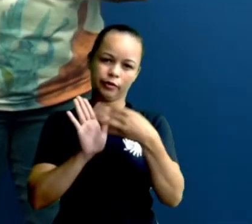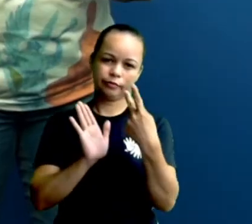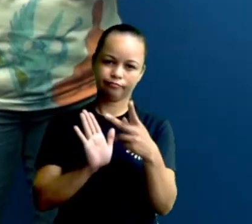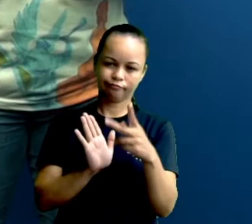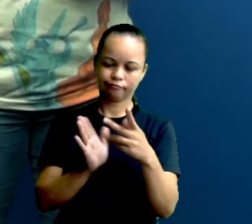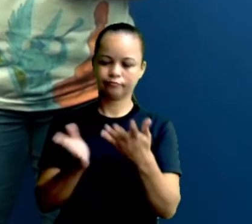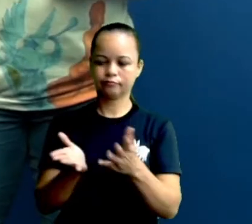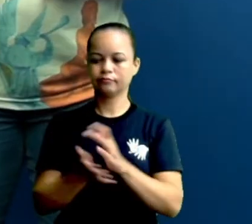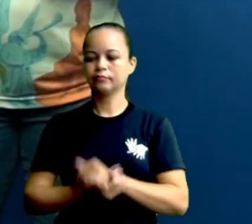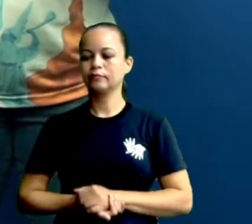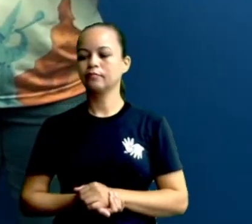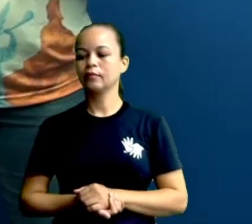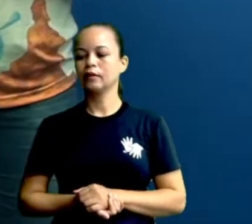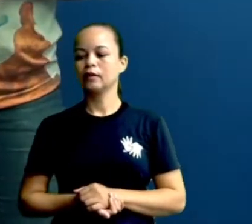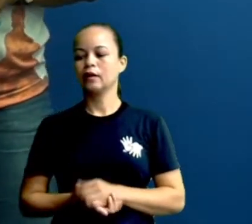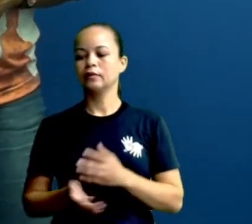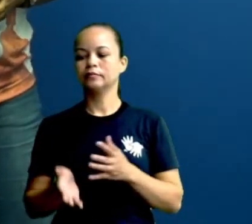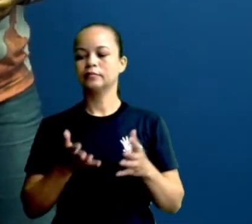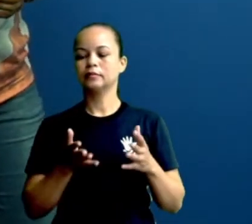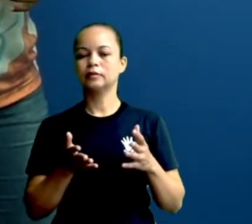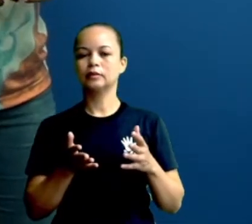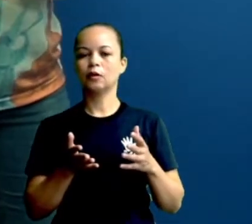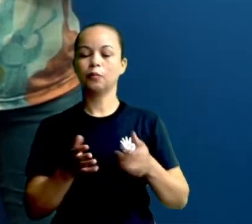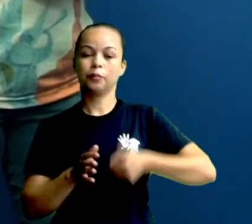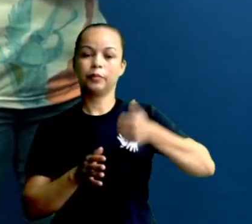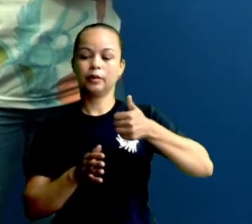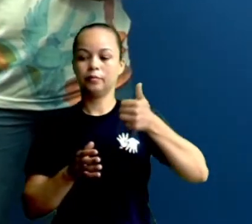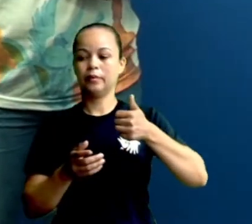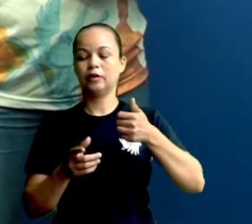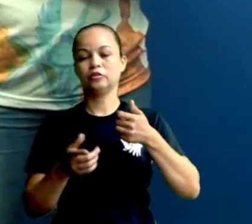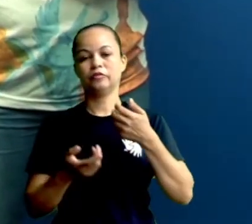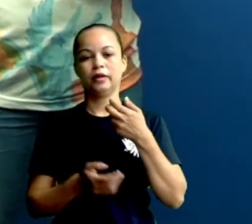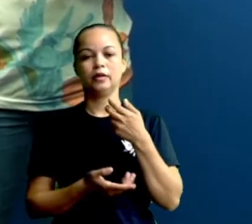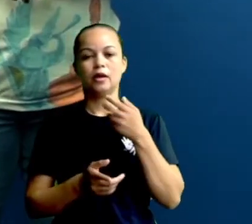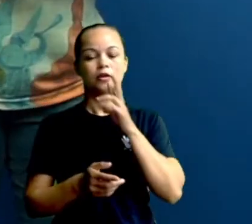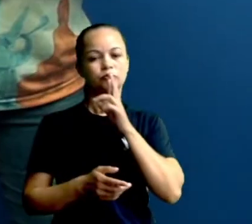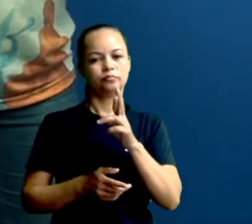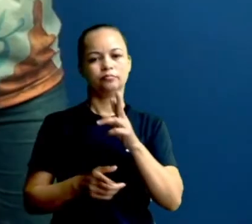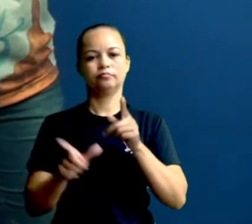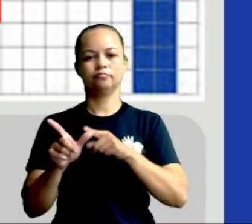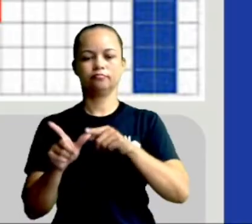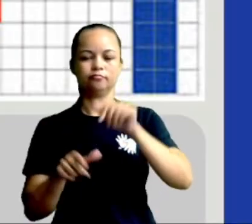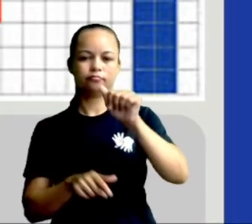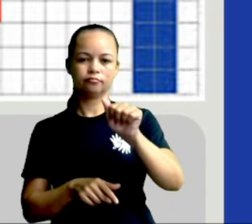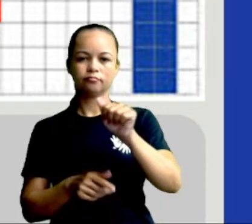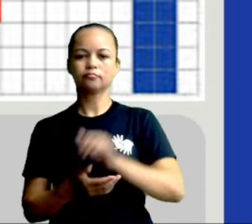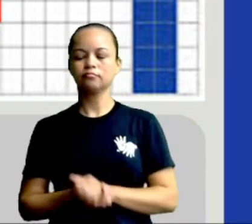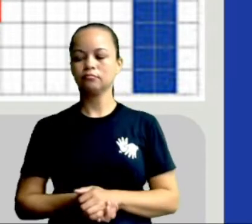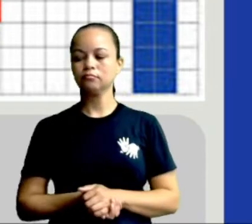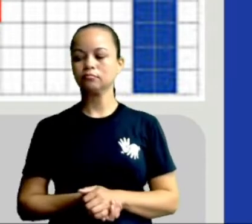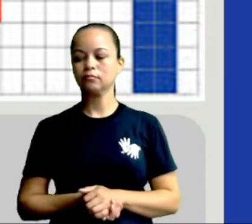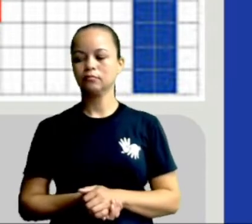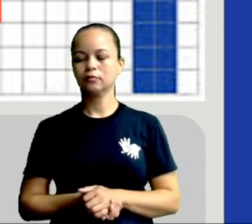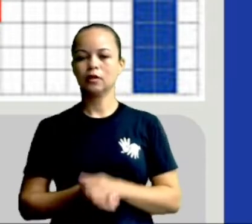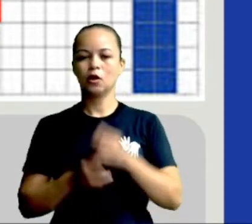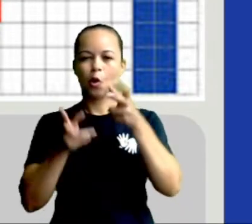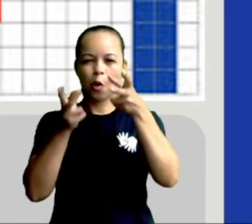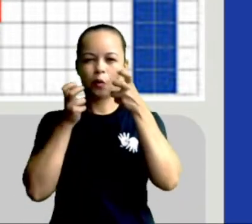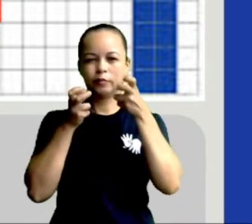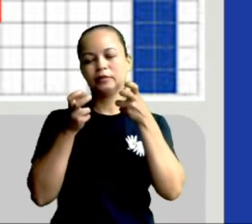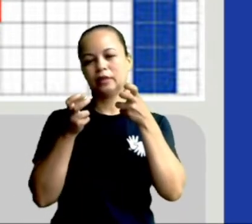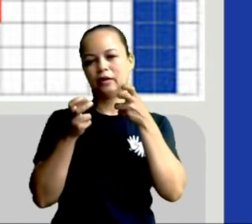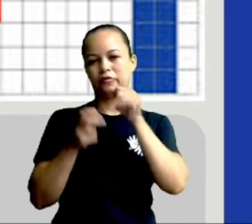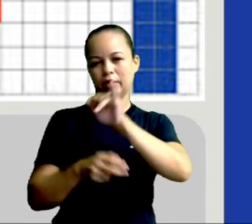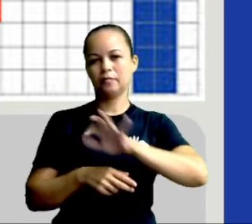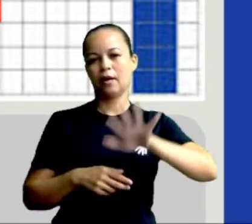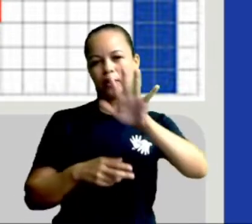por etapas. Primeiro, a gente vai responder a letra A. Então, observando bem a figura, o que é que a gente